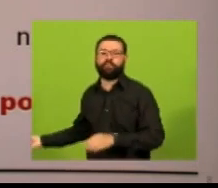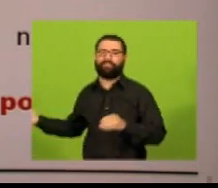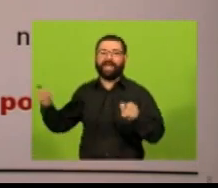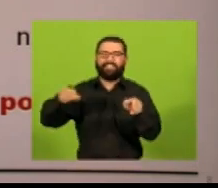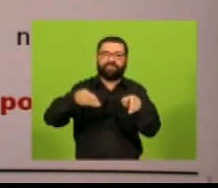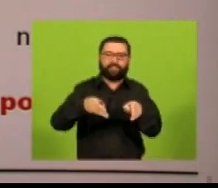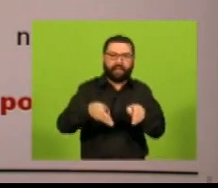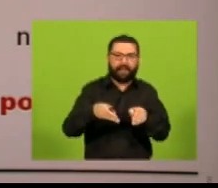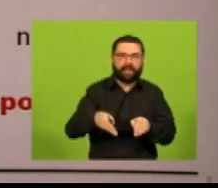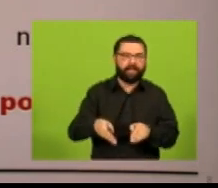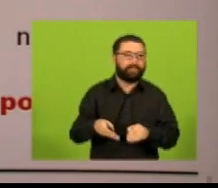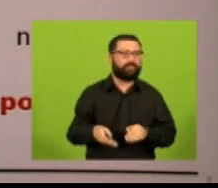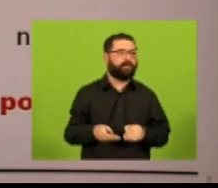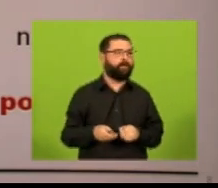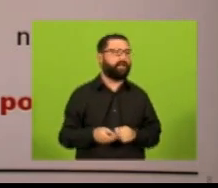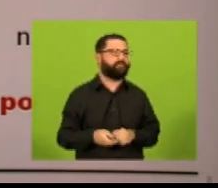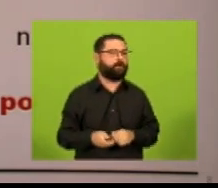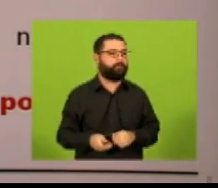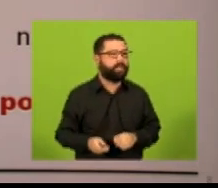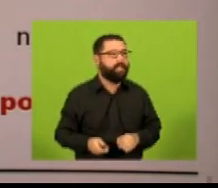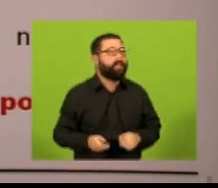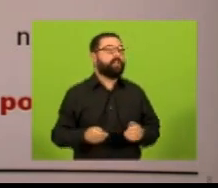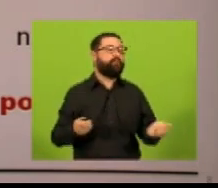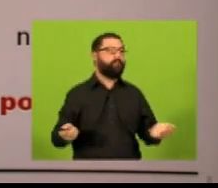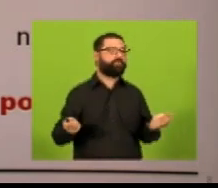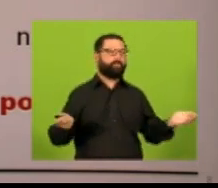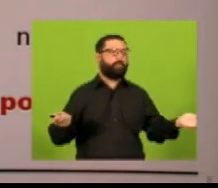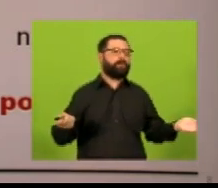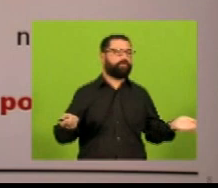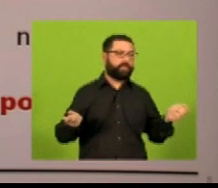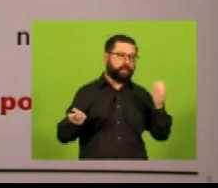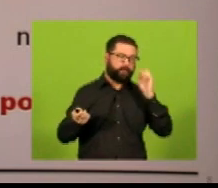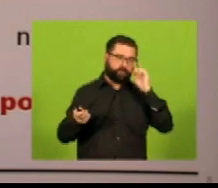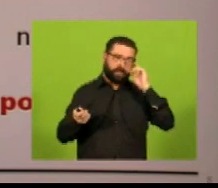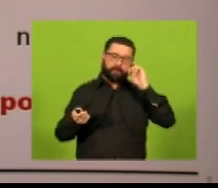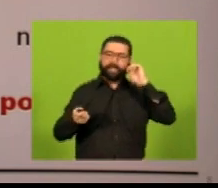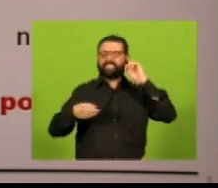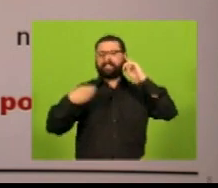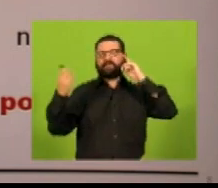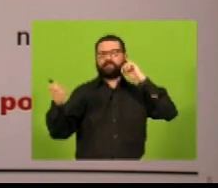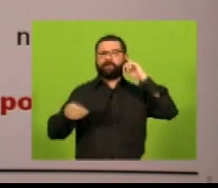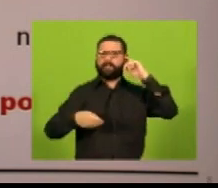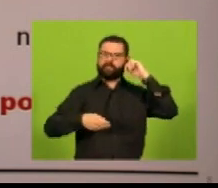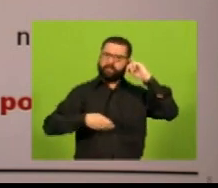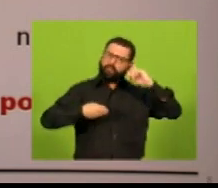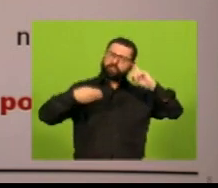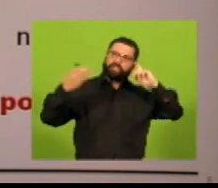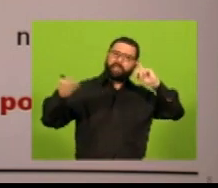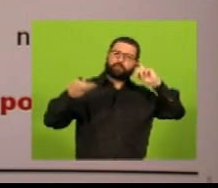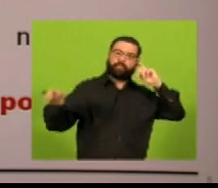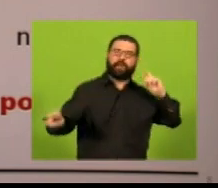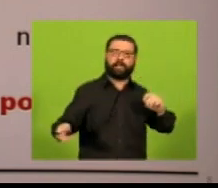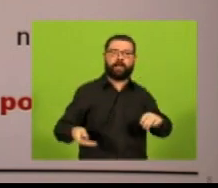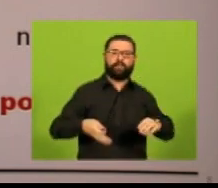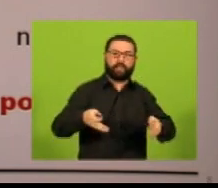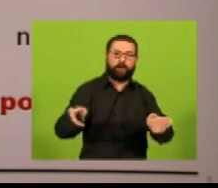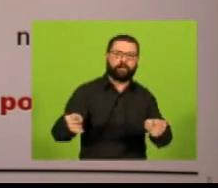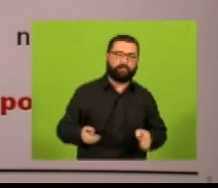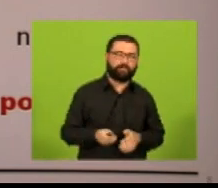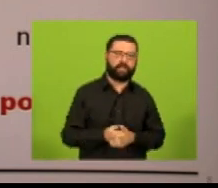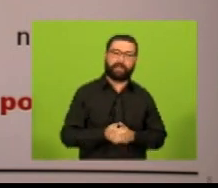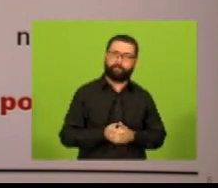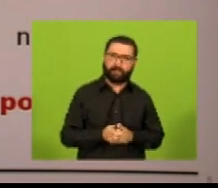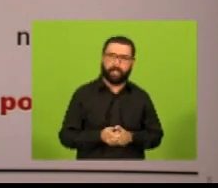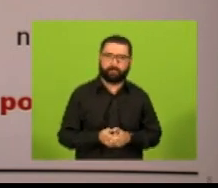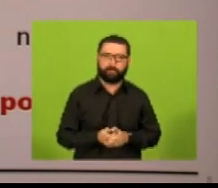tudo isso vai chegar ali na taxa de aplicação. Então vamos supor ali o seguinte, o que é essa taxa de aplicação? É quantos litros por hectare de calda